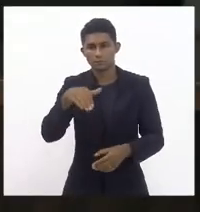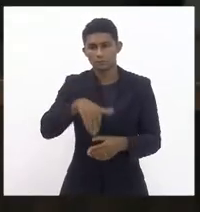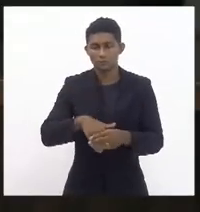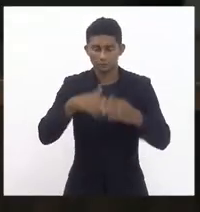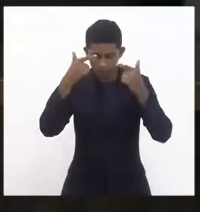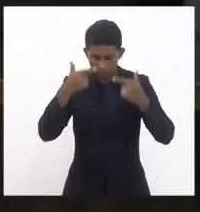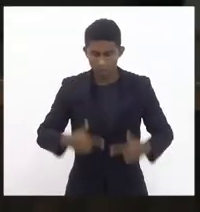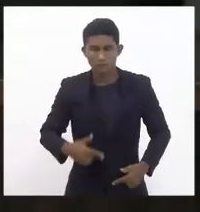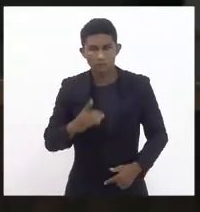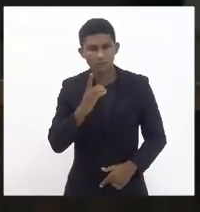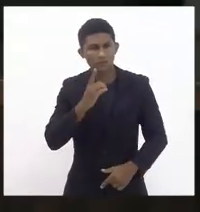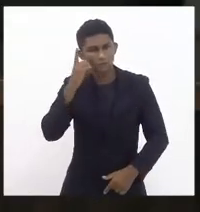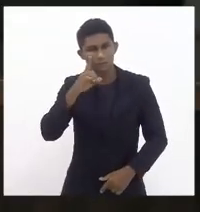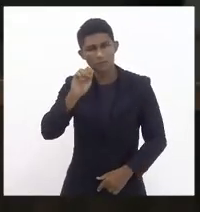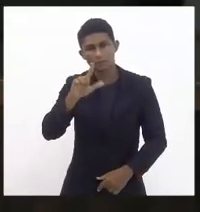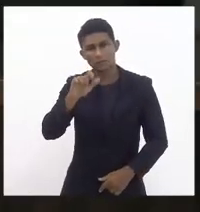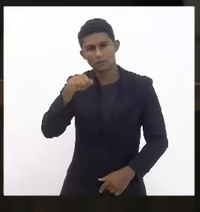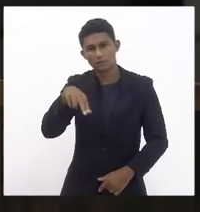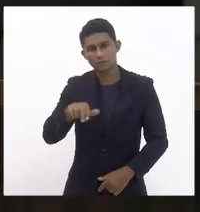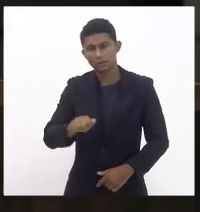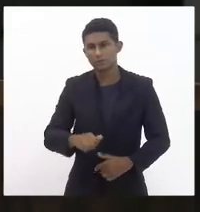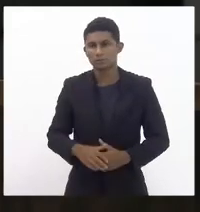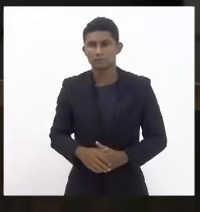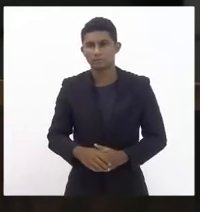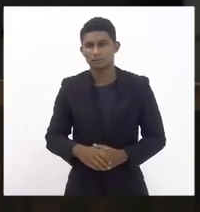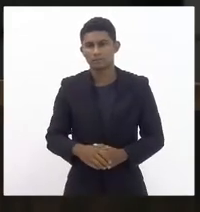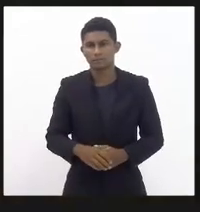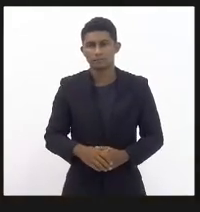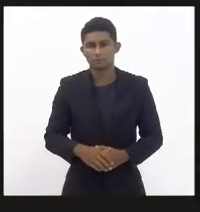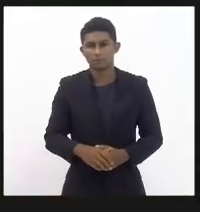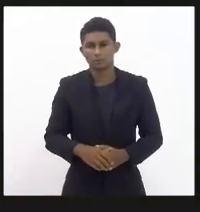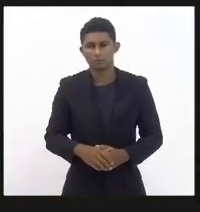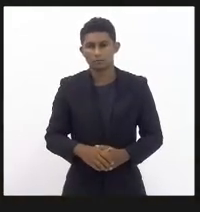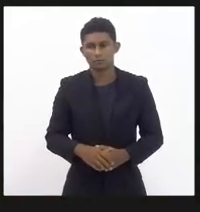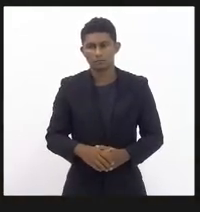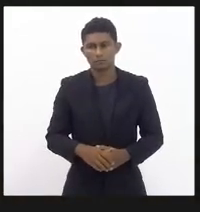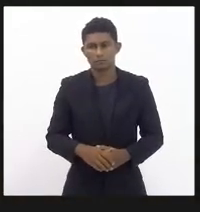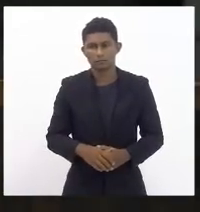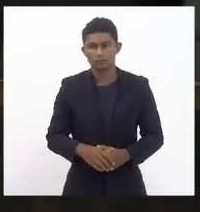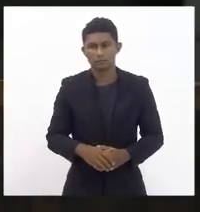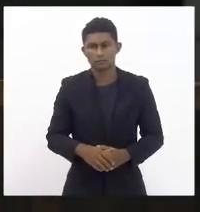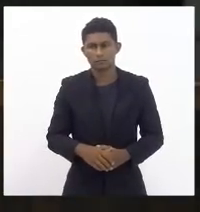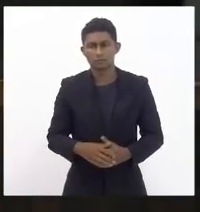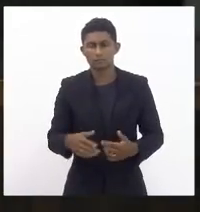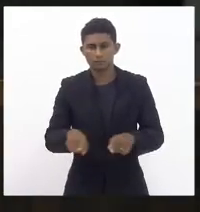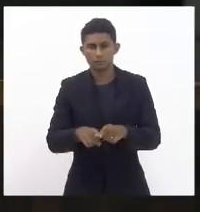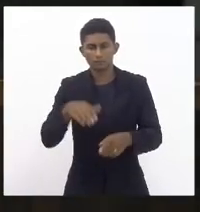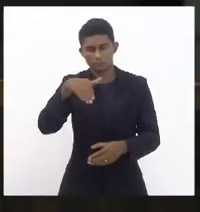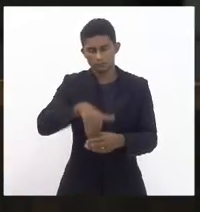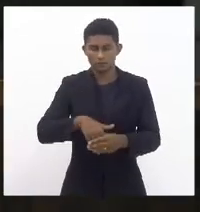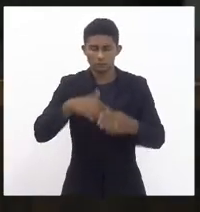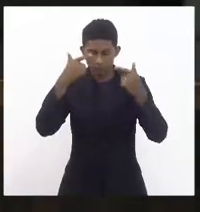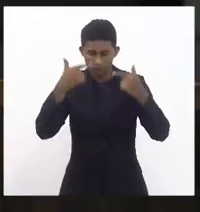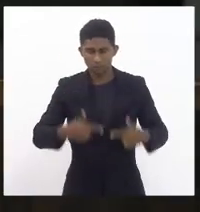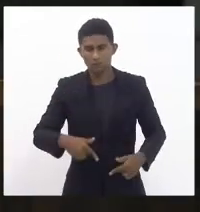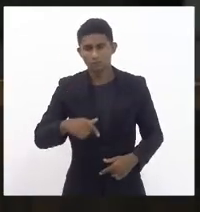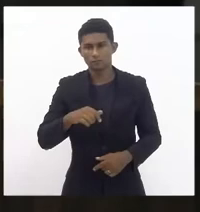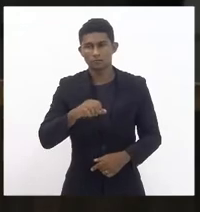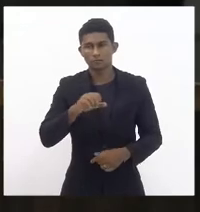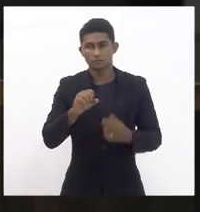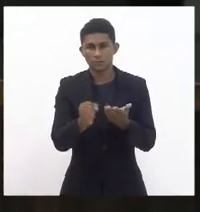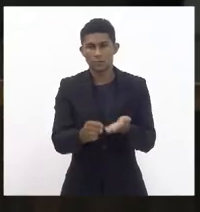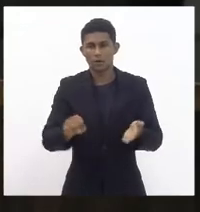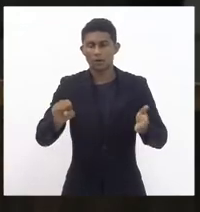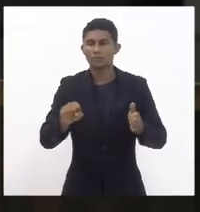da deputada Alana e pelo coração não abstenção Samuel e Célia